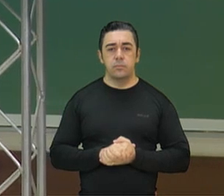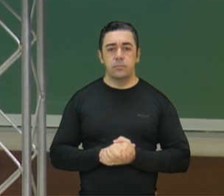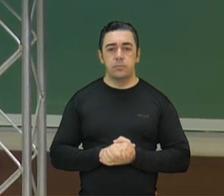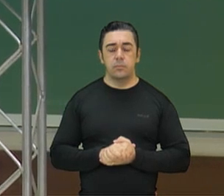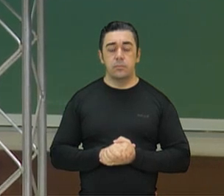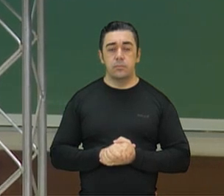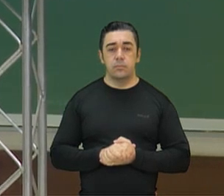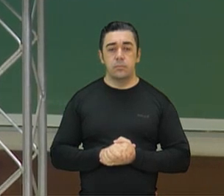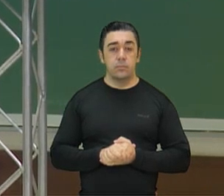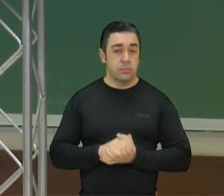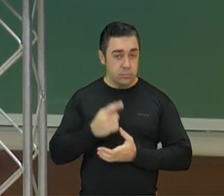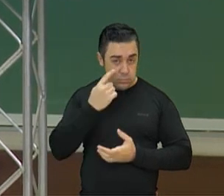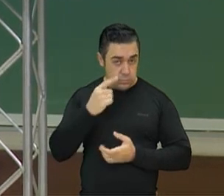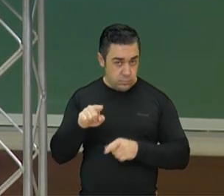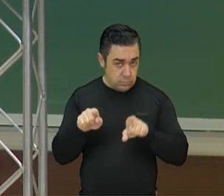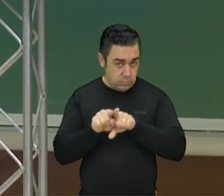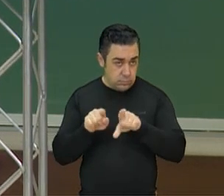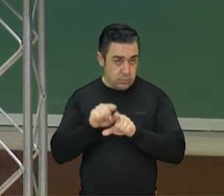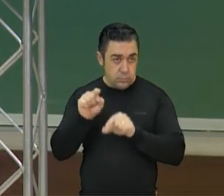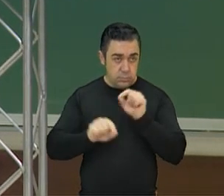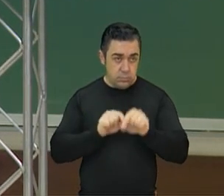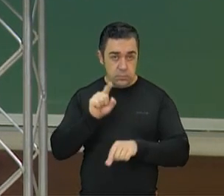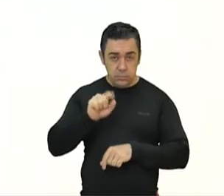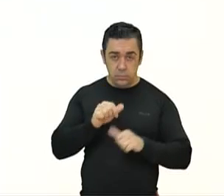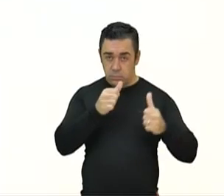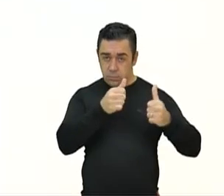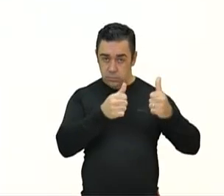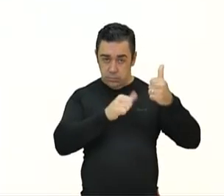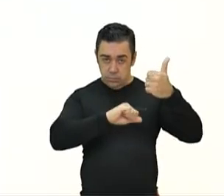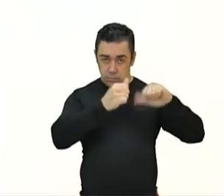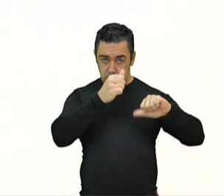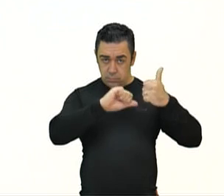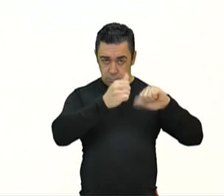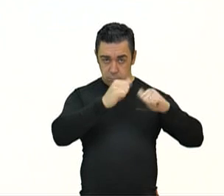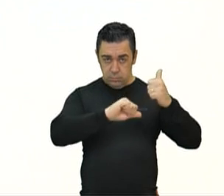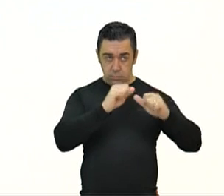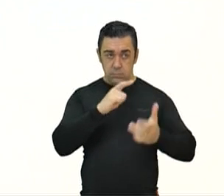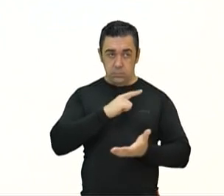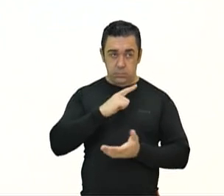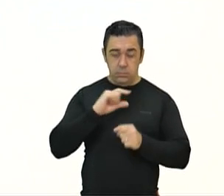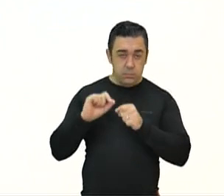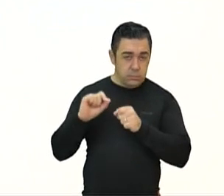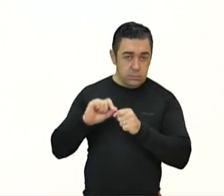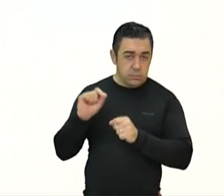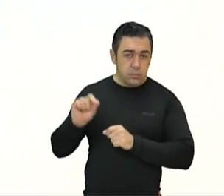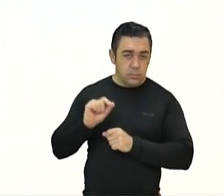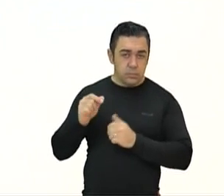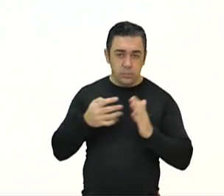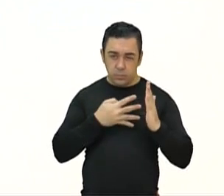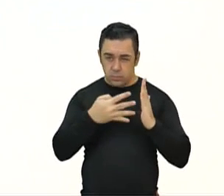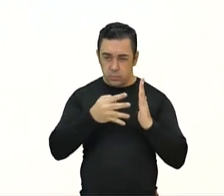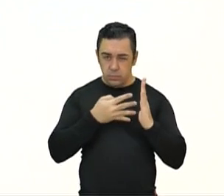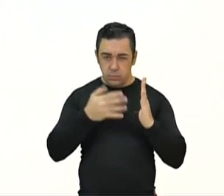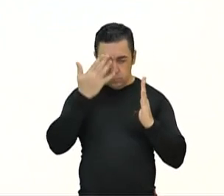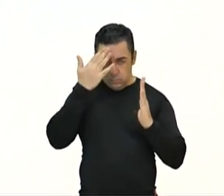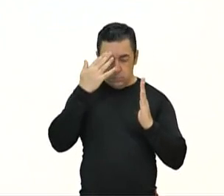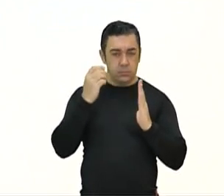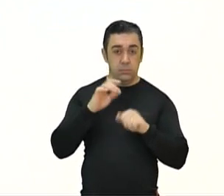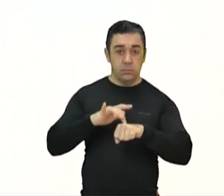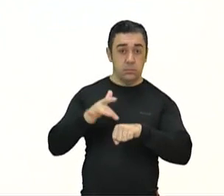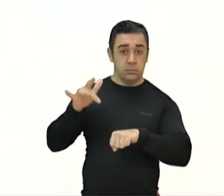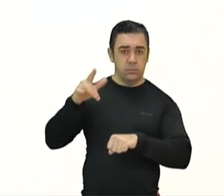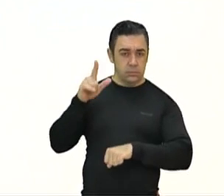Aí, na sequência, nós vimos também o efeito químico. Acontece na galvanização, né? Esse assunto aqui é estudado